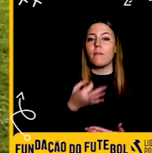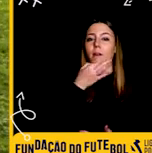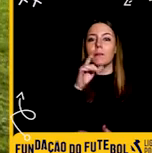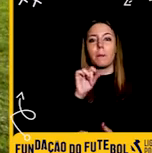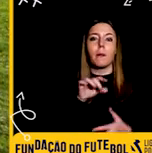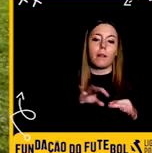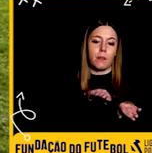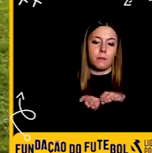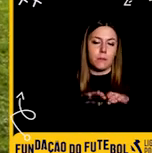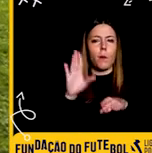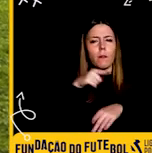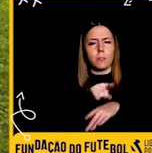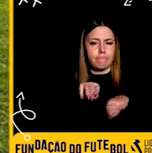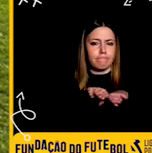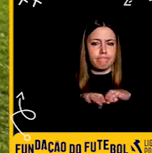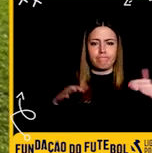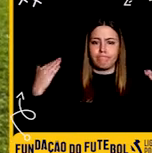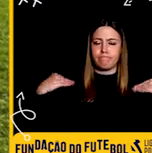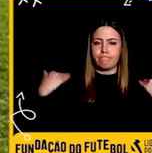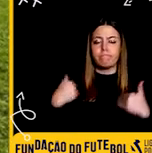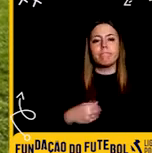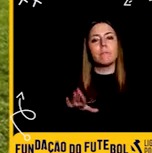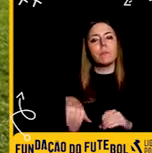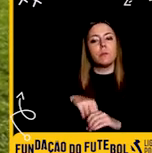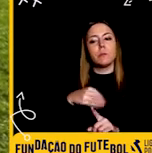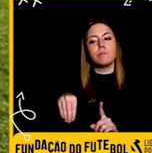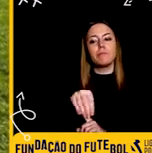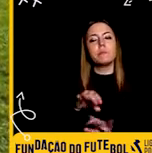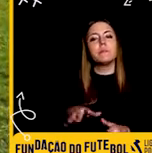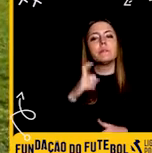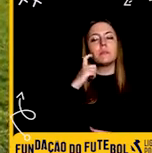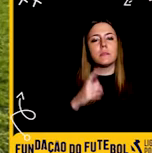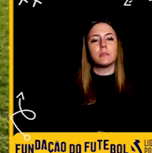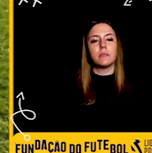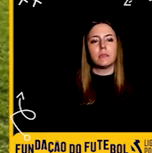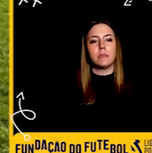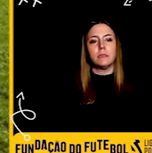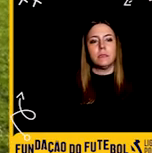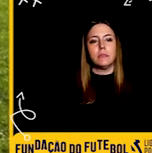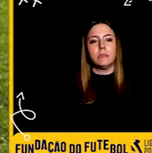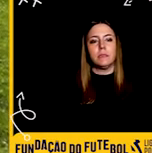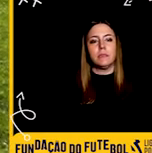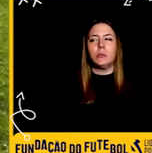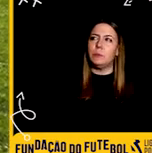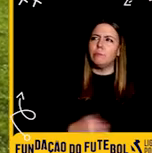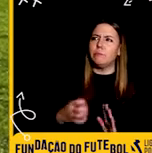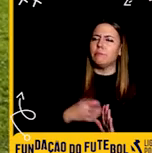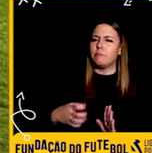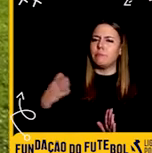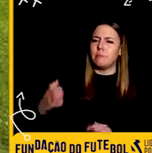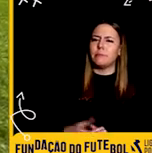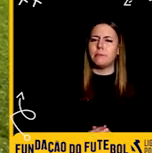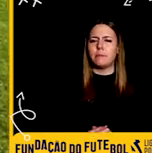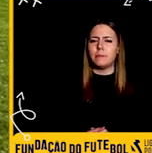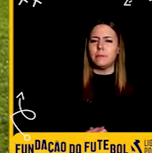também falando aqui do treino, quando vocês estão aqui nos treinos, qual é o avançado que passa mais vezes por ti? Ush! Essa é complicado.